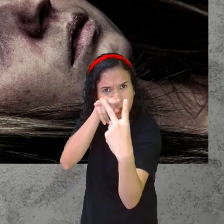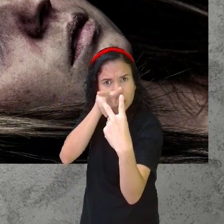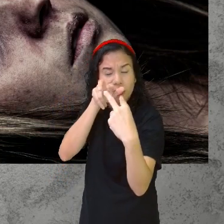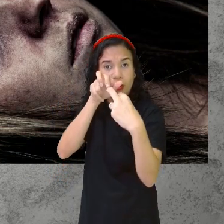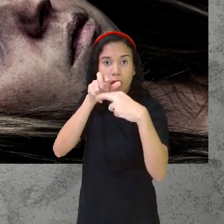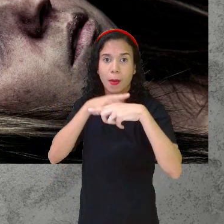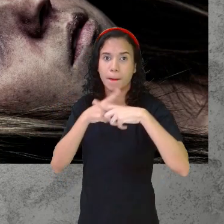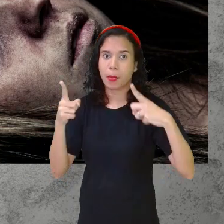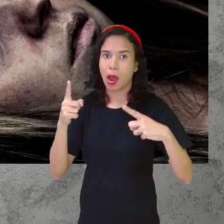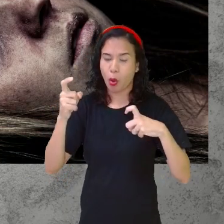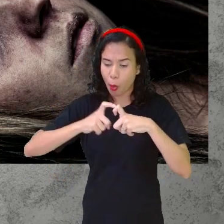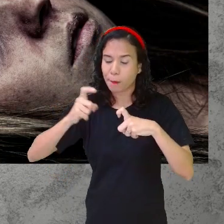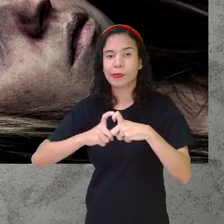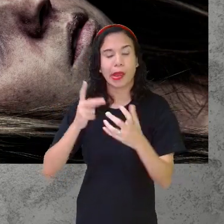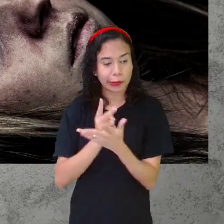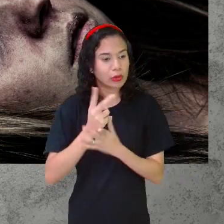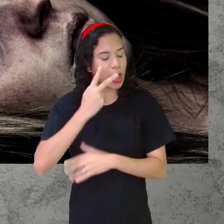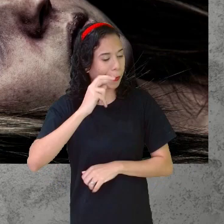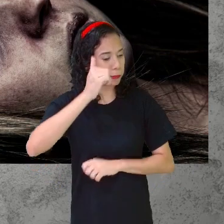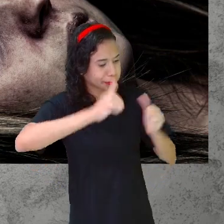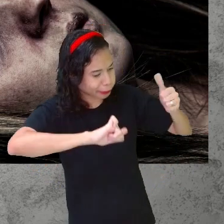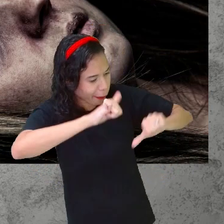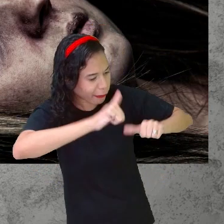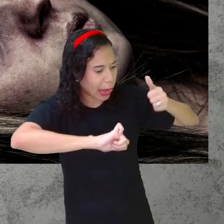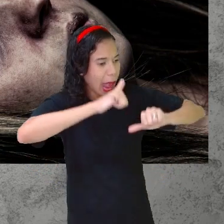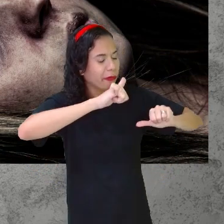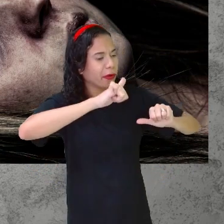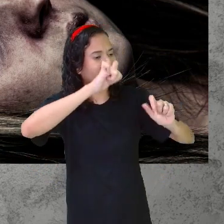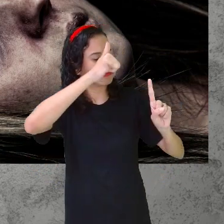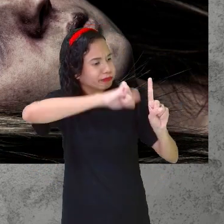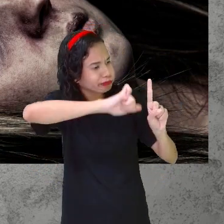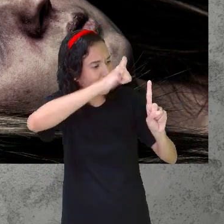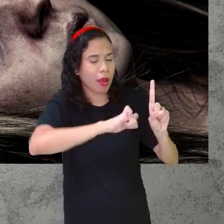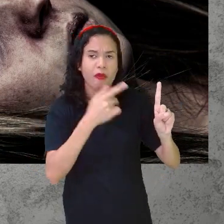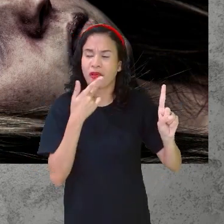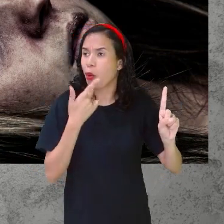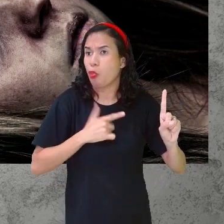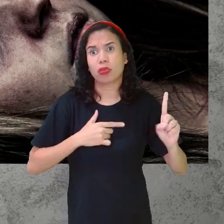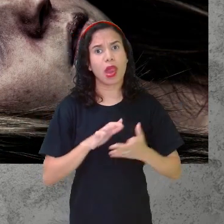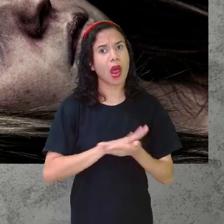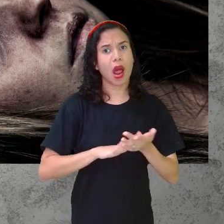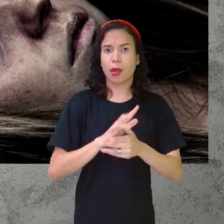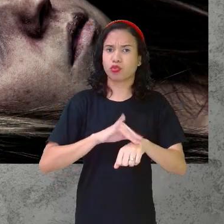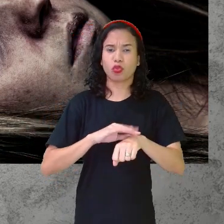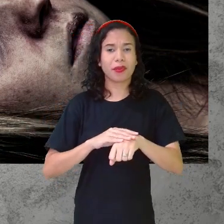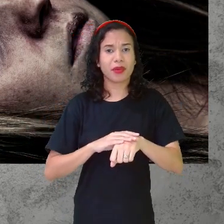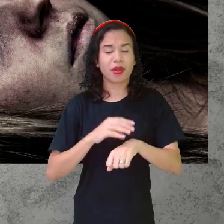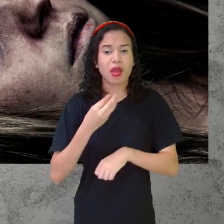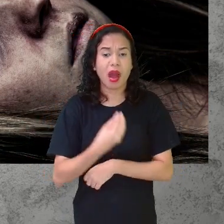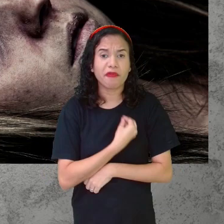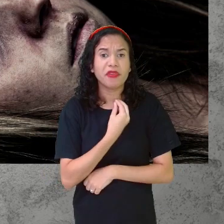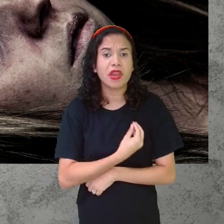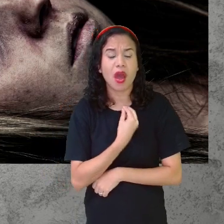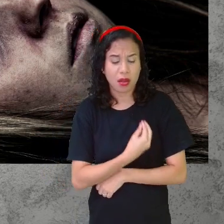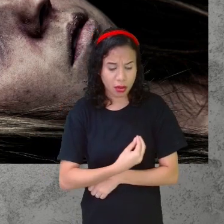Os médicos sempre voltavam para examiná-la, mas era sempre em vão. Era uma vida que